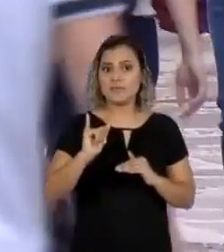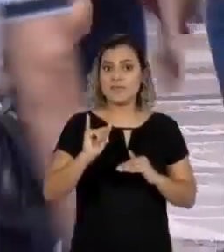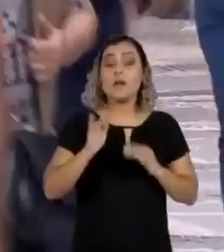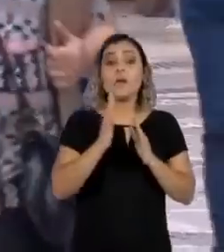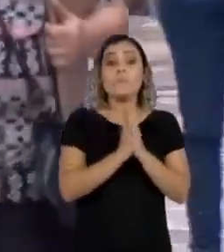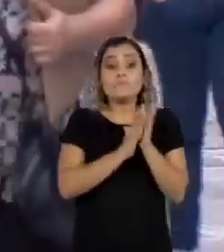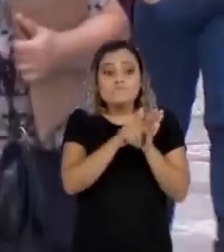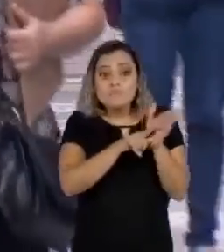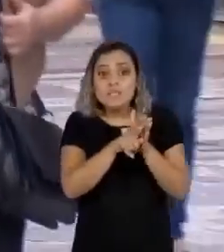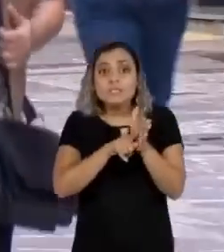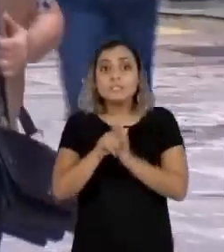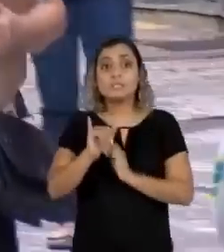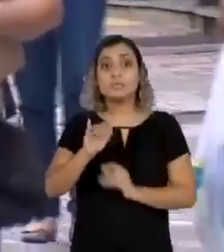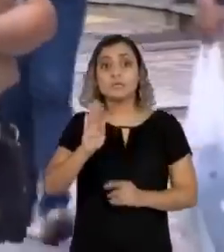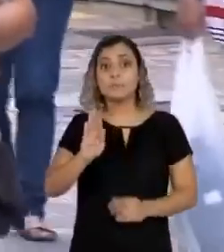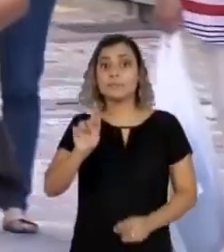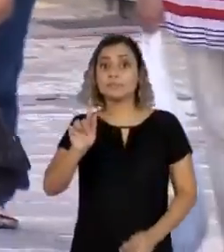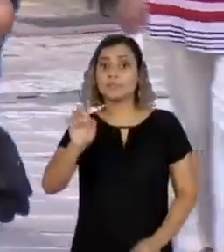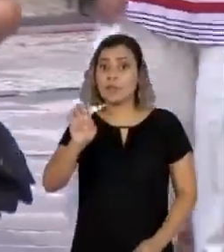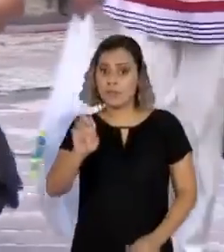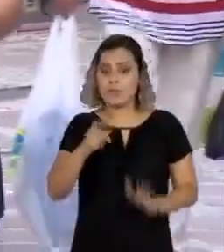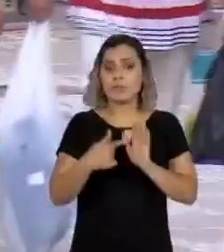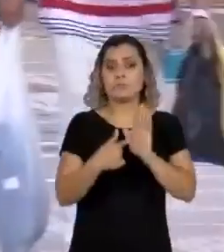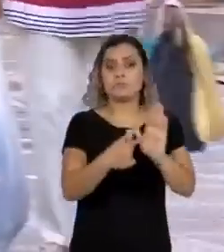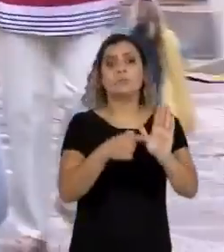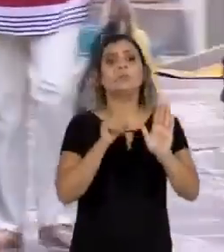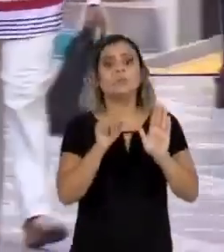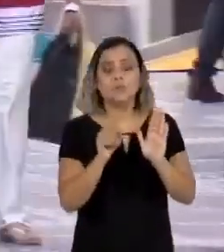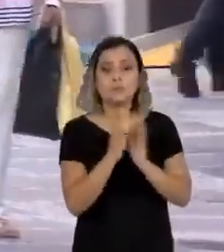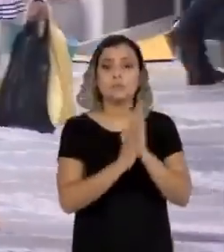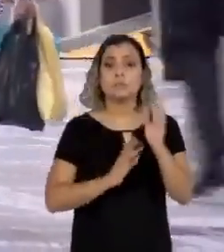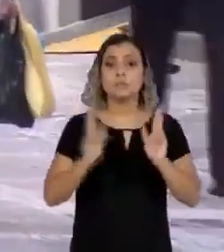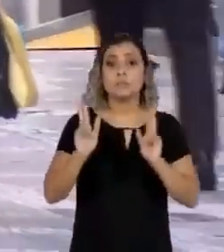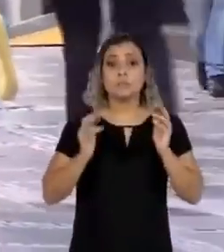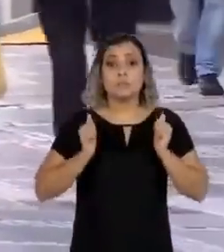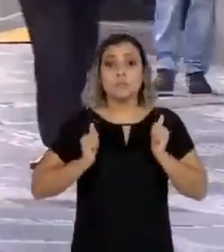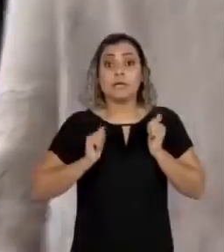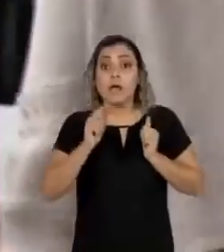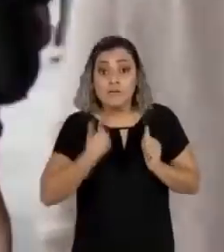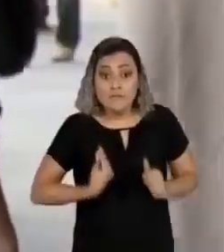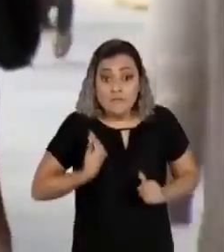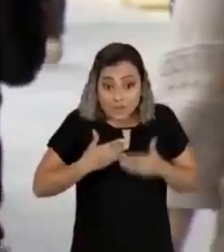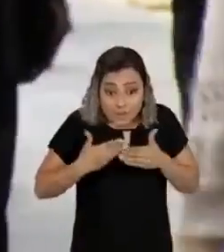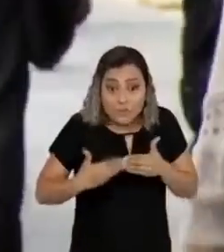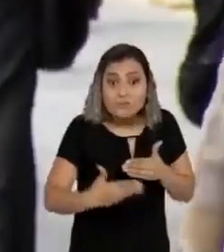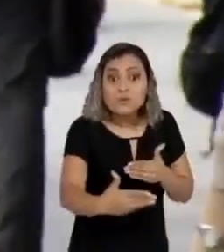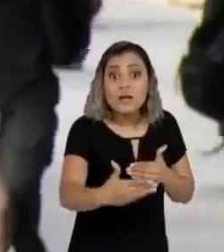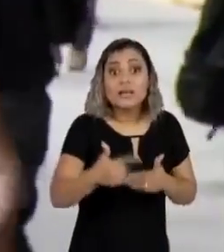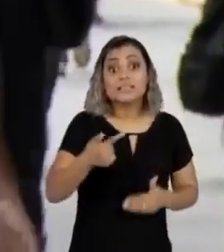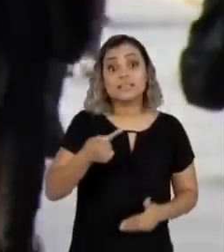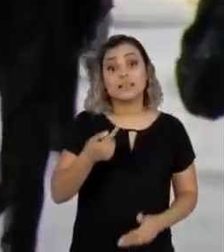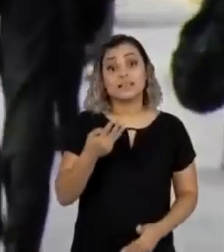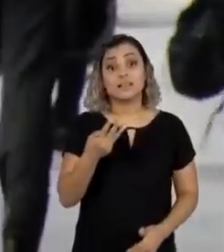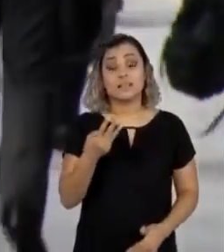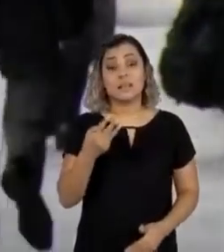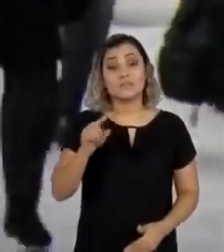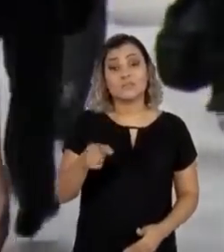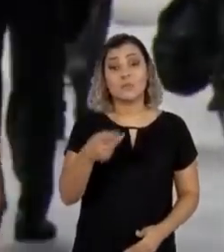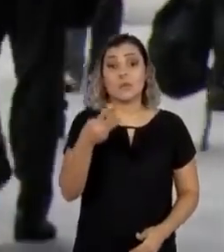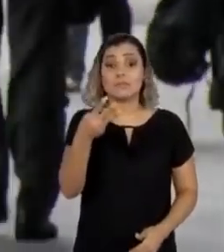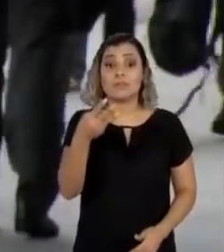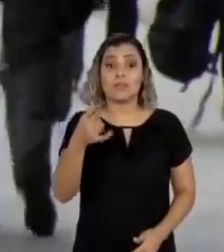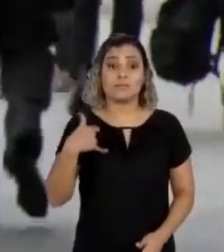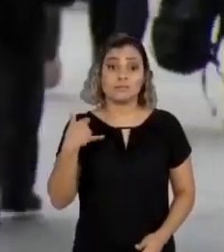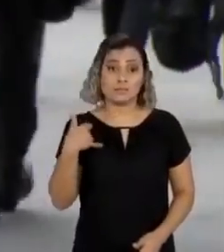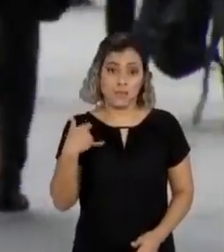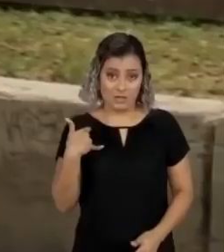Segundo dados do IBGE divulgados hoje, a expectativa de vida dos brasileiros era de 73,3 anos